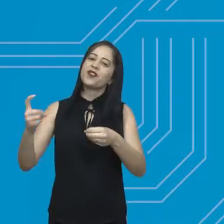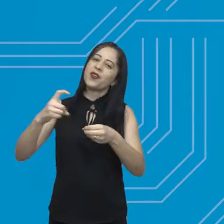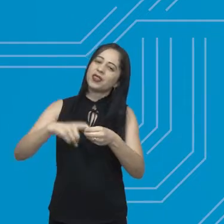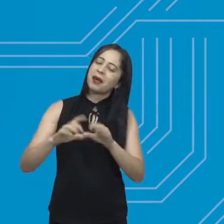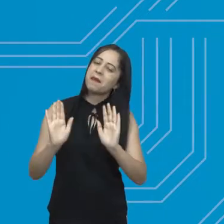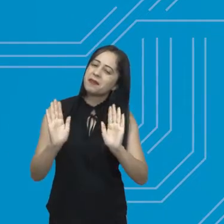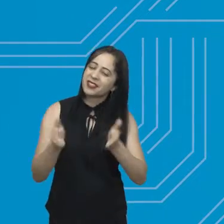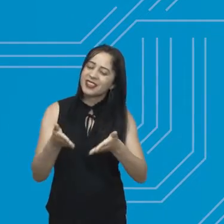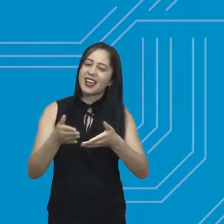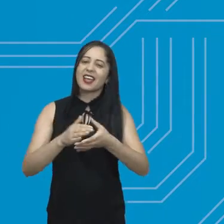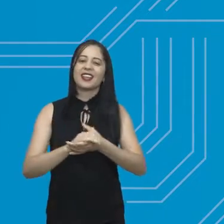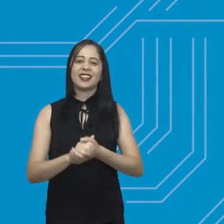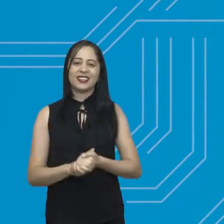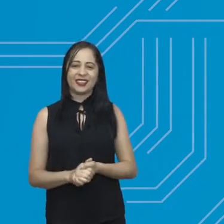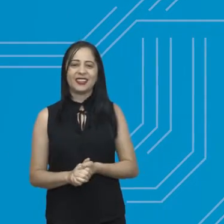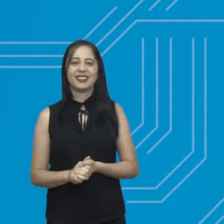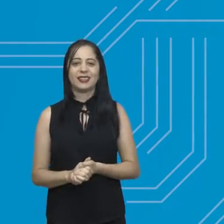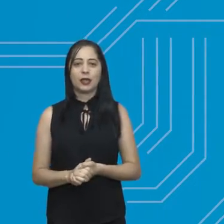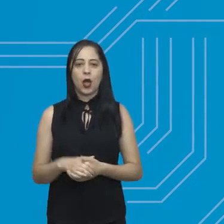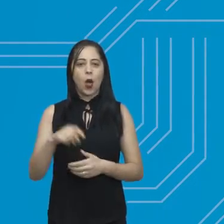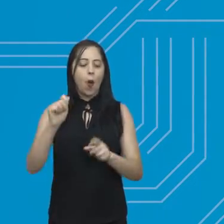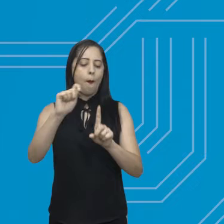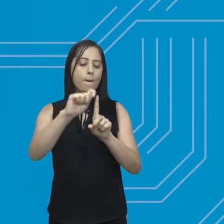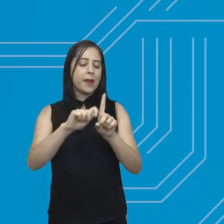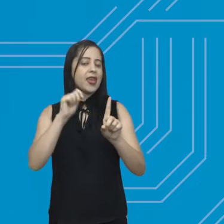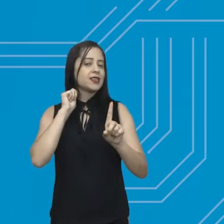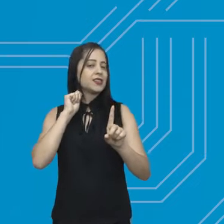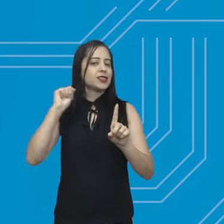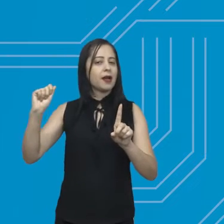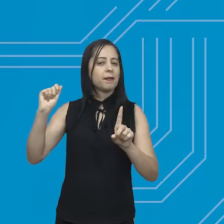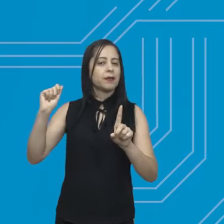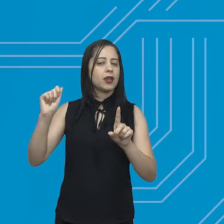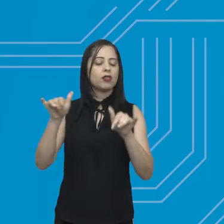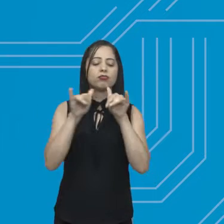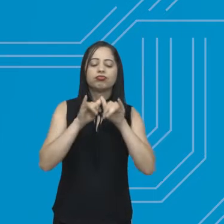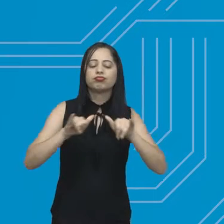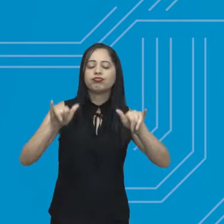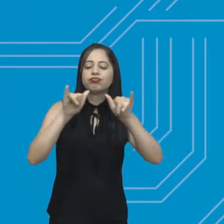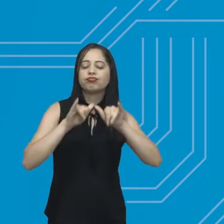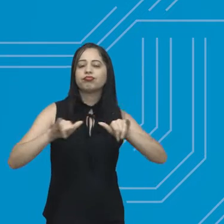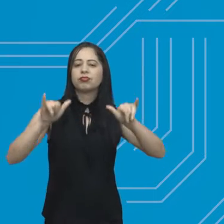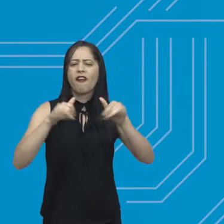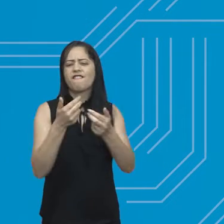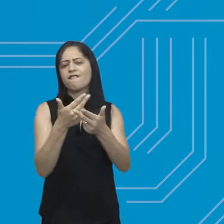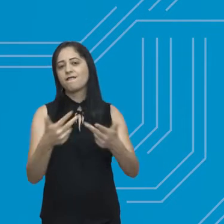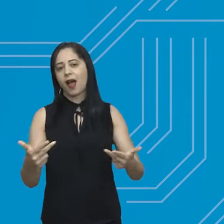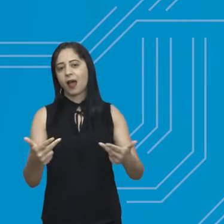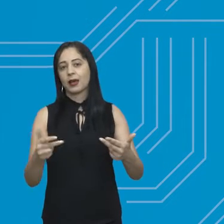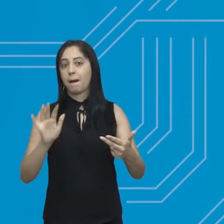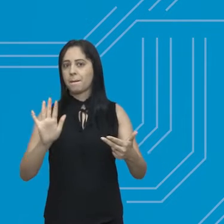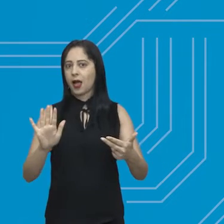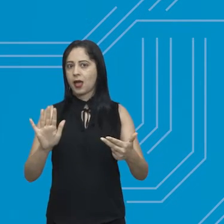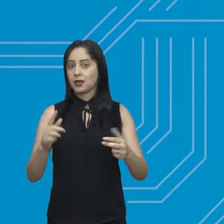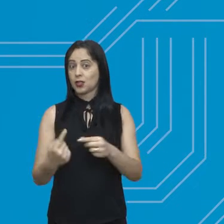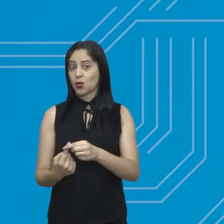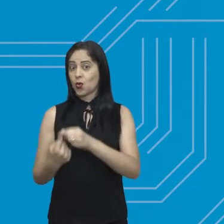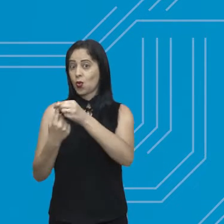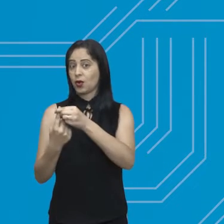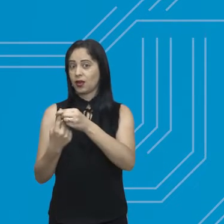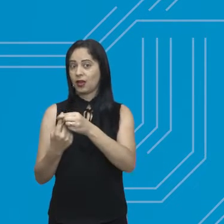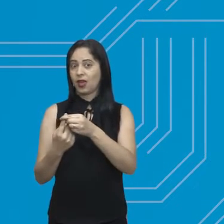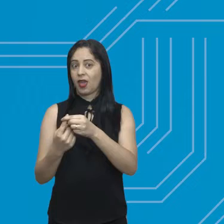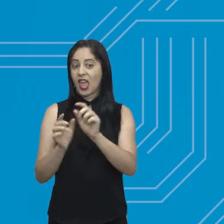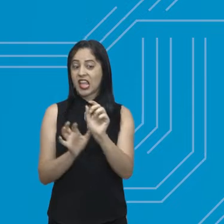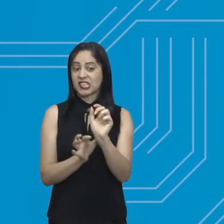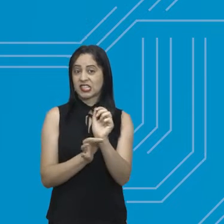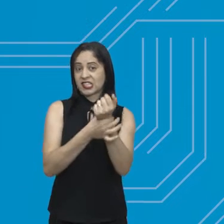E voltamos com Semana Legislativa. O mês de abril dá espaço para a mobilização de diversas causas, e uma delas é a consciência